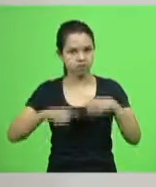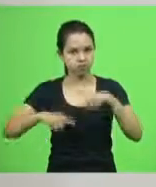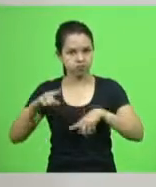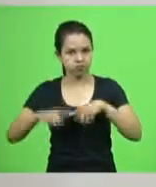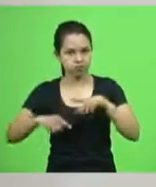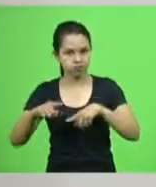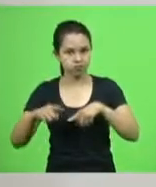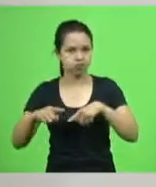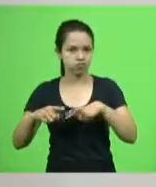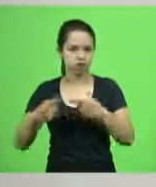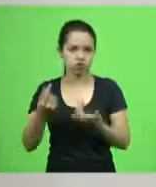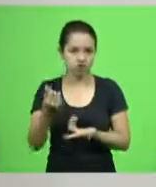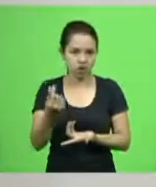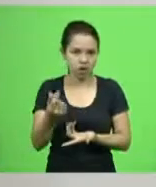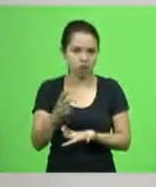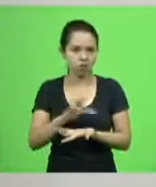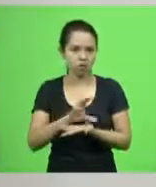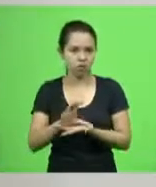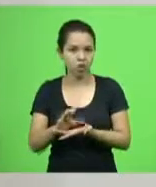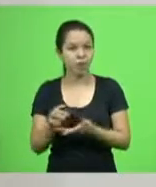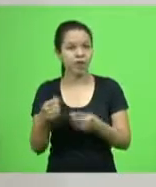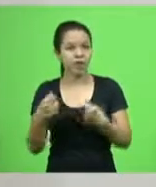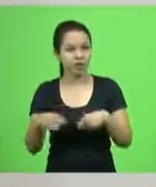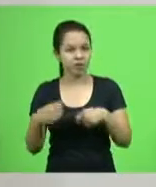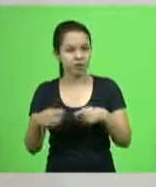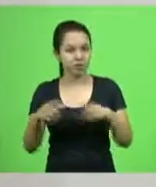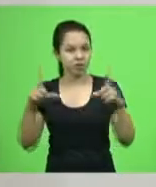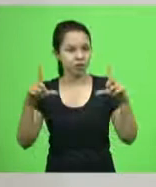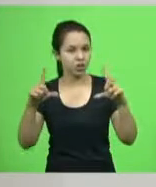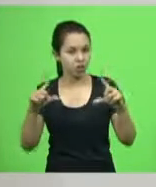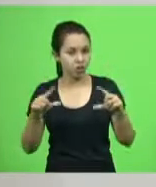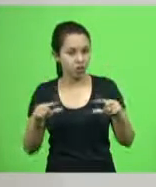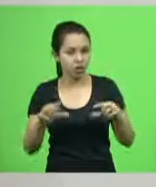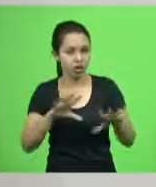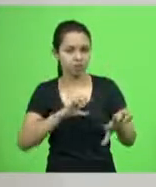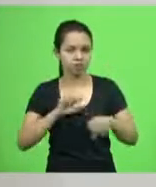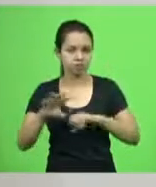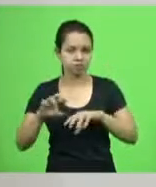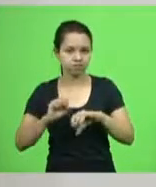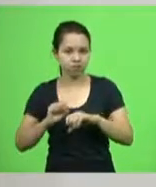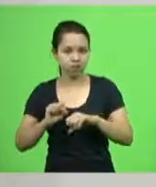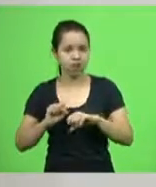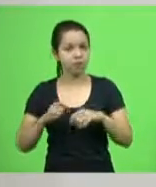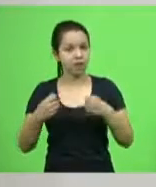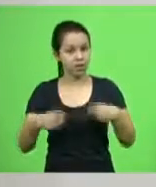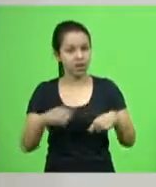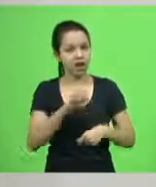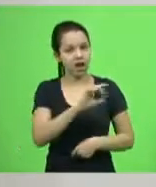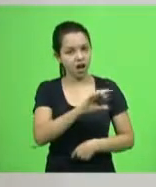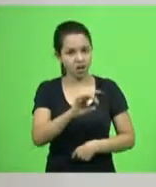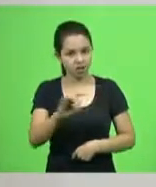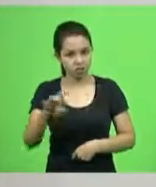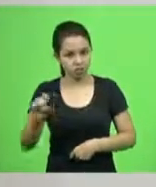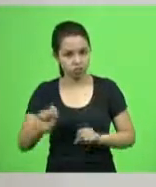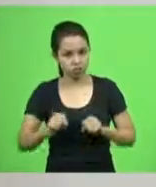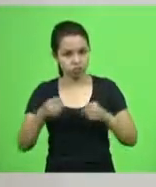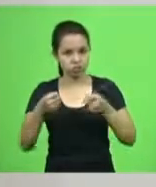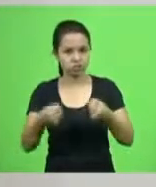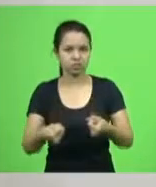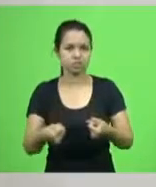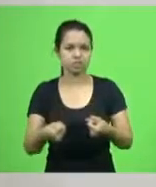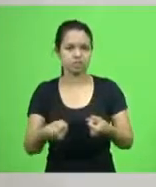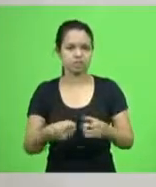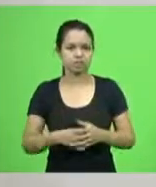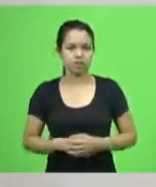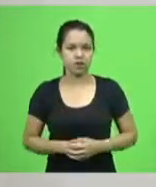gente precisa diminuir o contágio e, para isso, é importante que cada um faça a sua parte. Bem, foi criado no dia